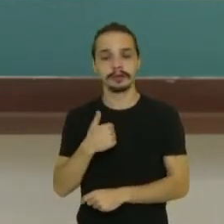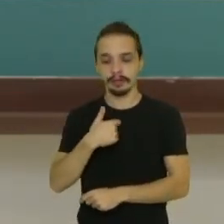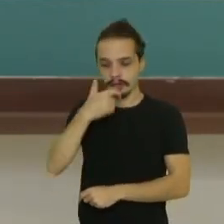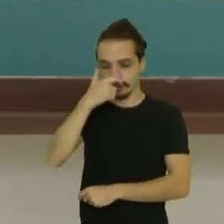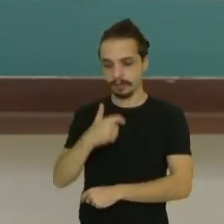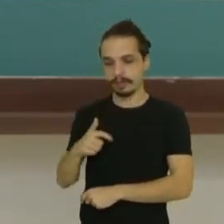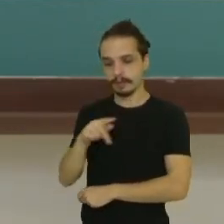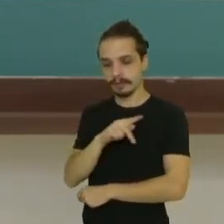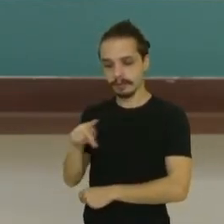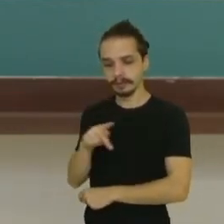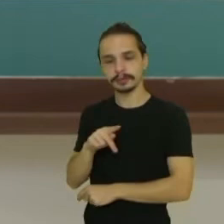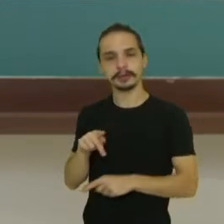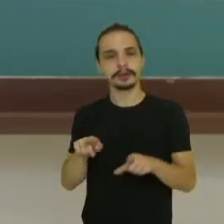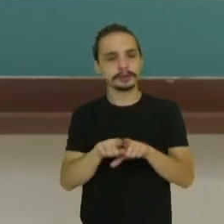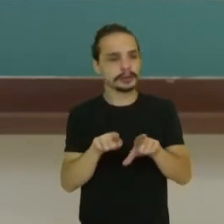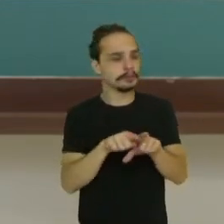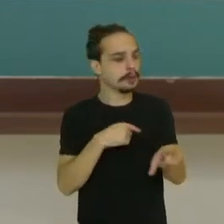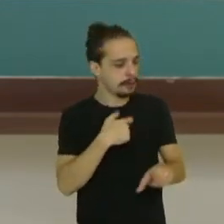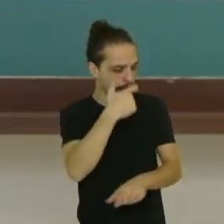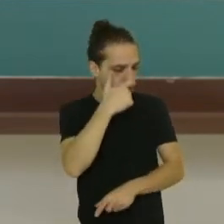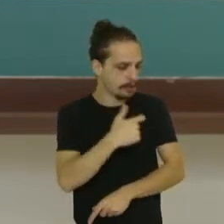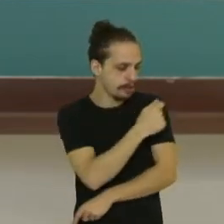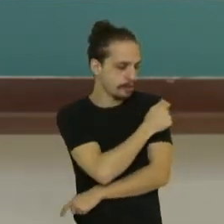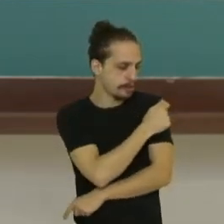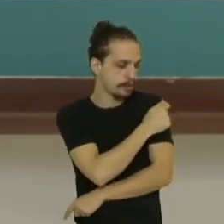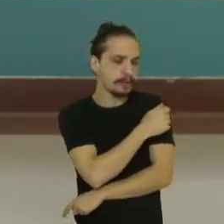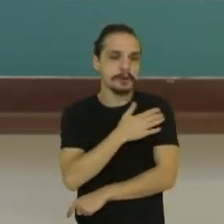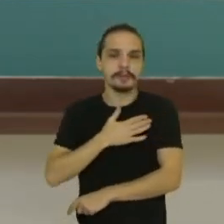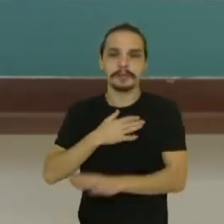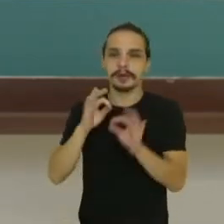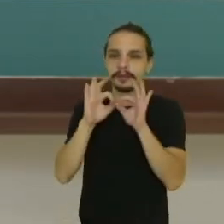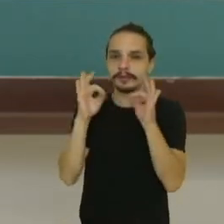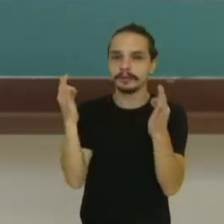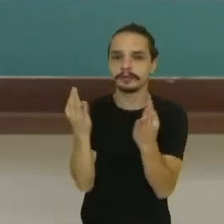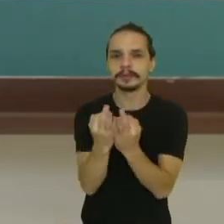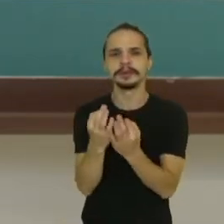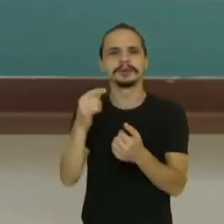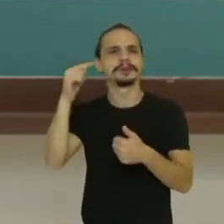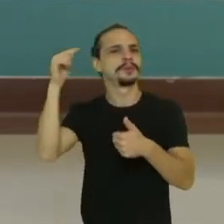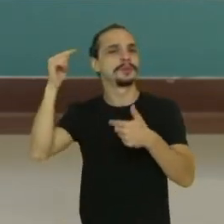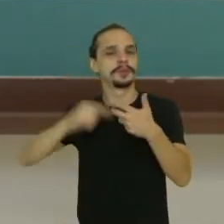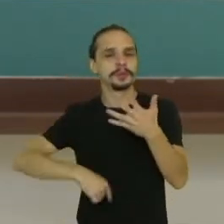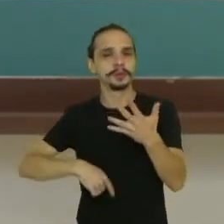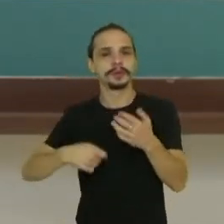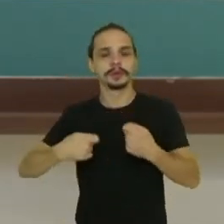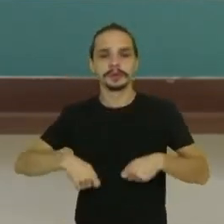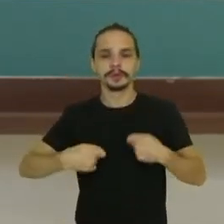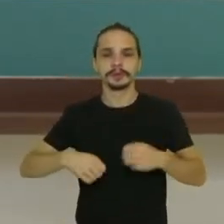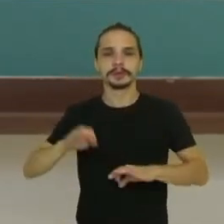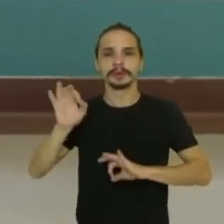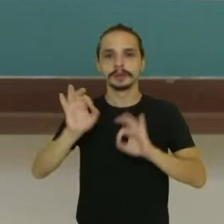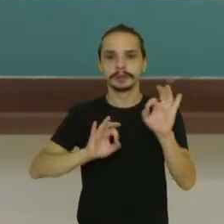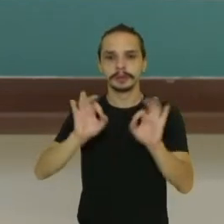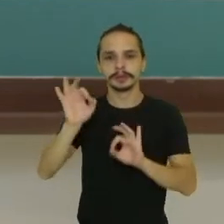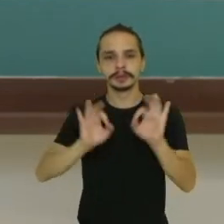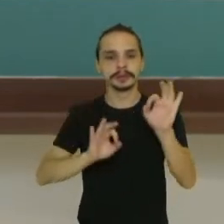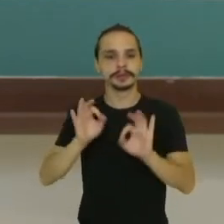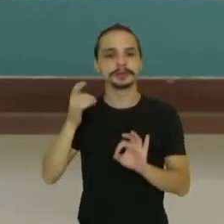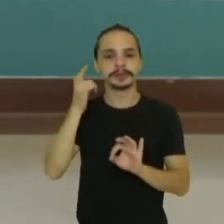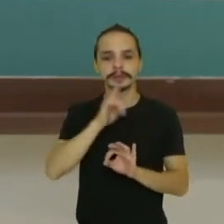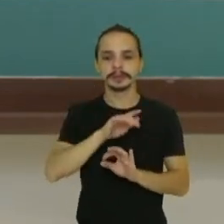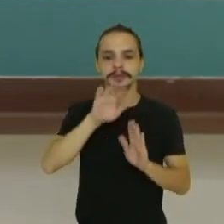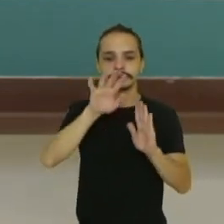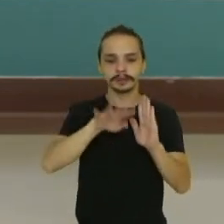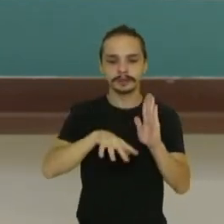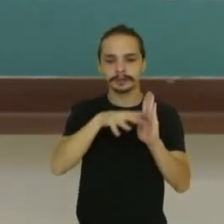professor que eu sou como estudante que eu sou as relações da minha já estão tudo isso eu a gente consegue planejar